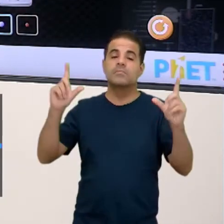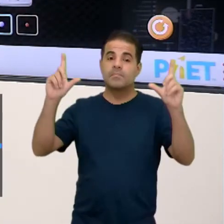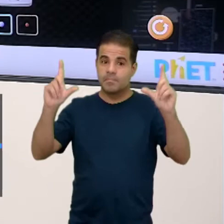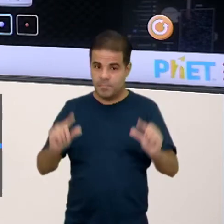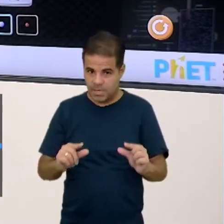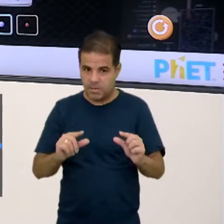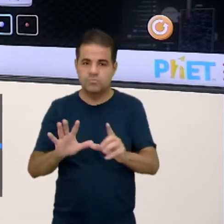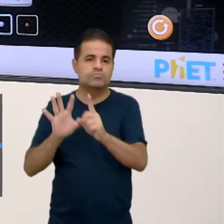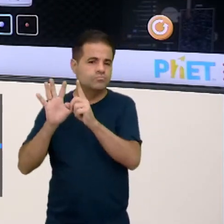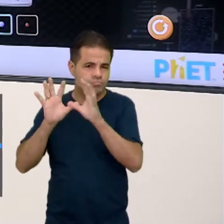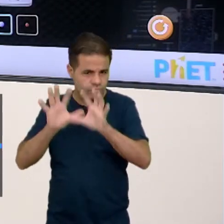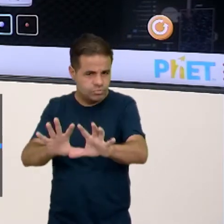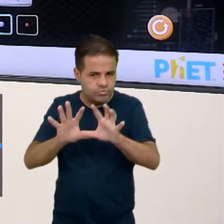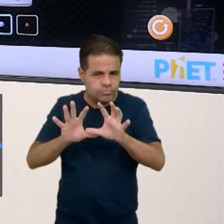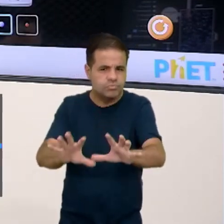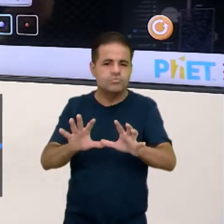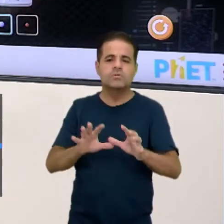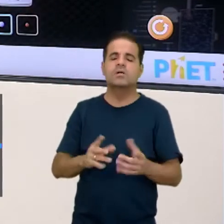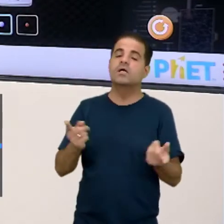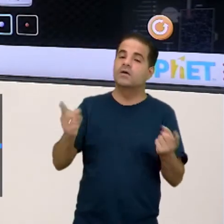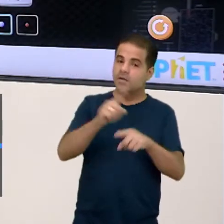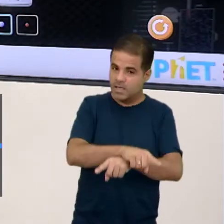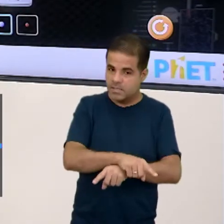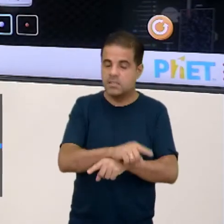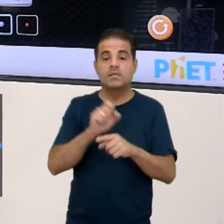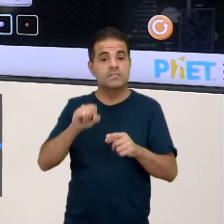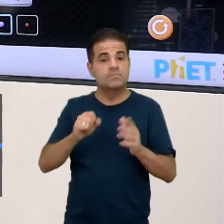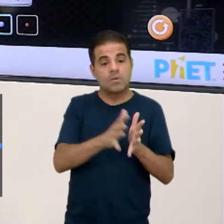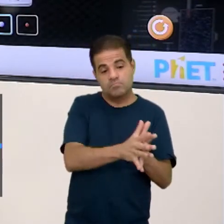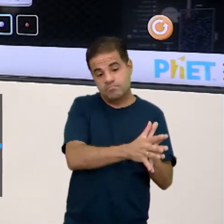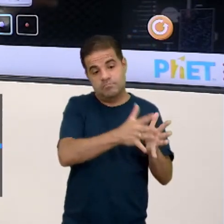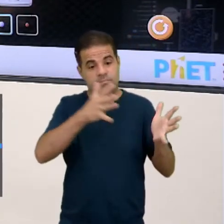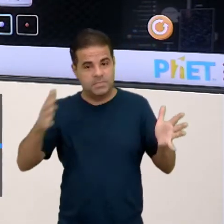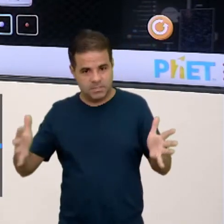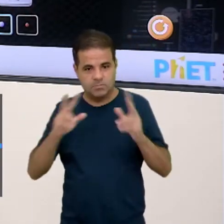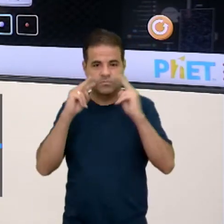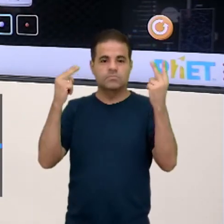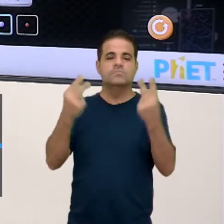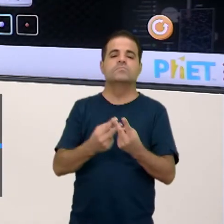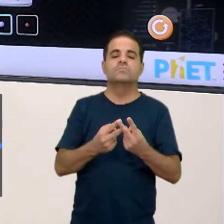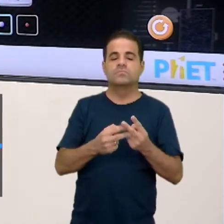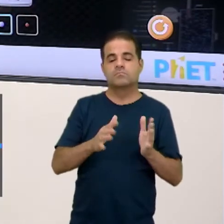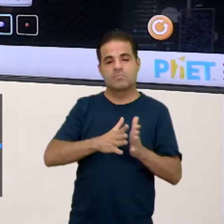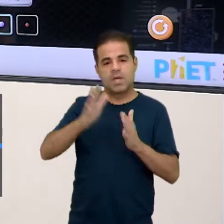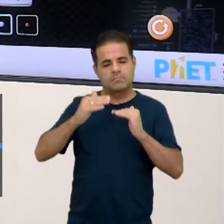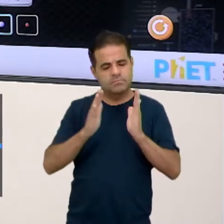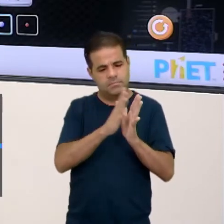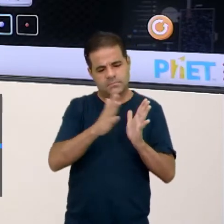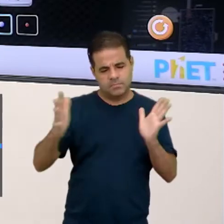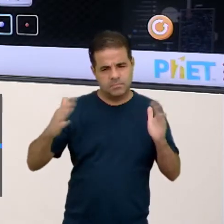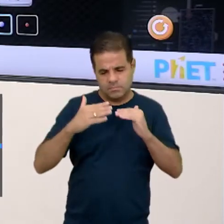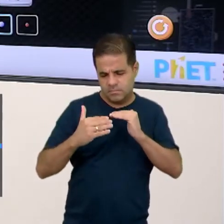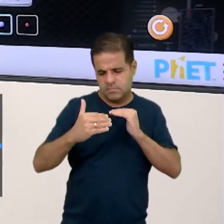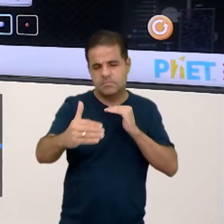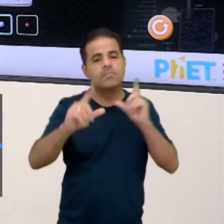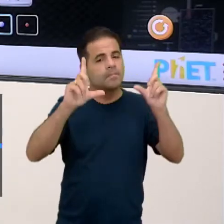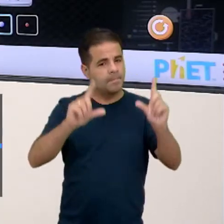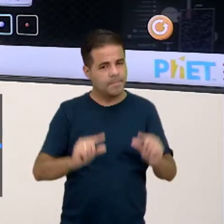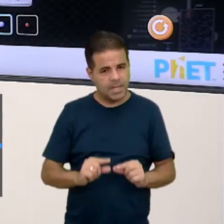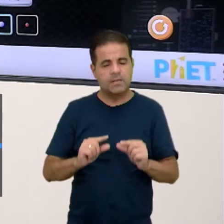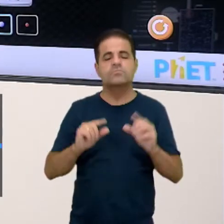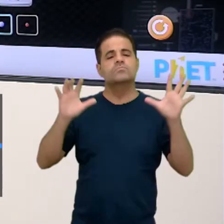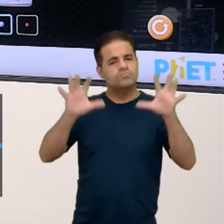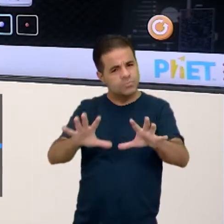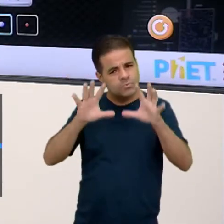menos pressão, é inversamente, tá? Quanto você aumenta o volume, né, vai deixando mais largo, menos pressão, né,